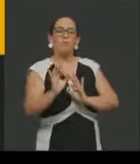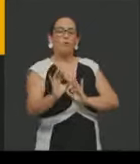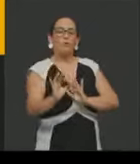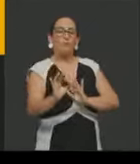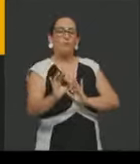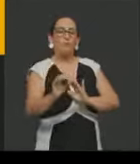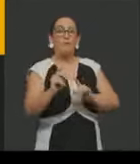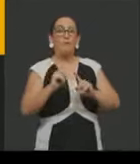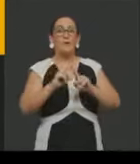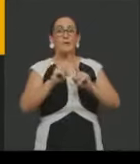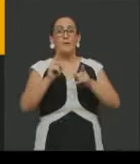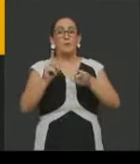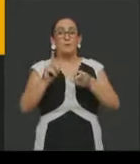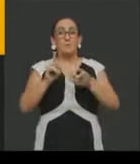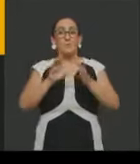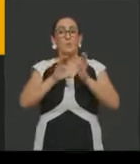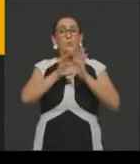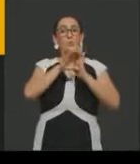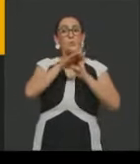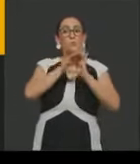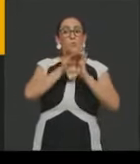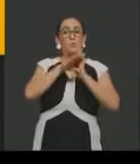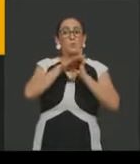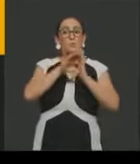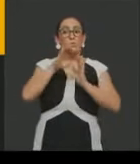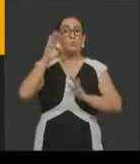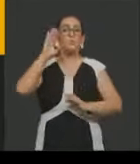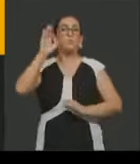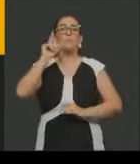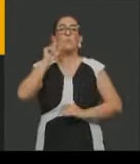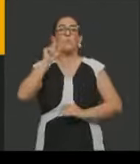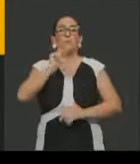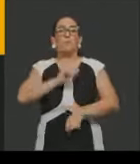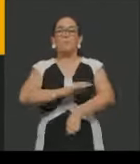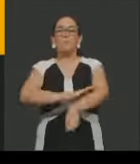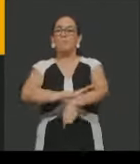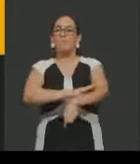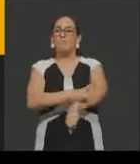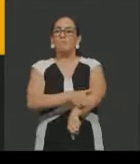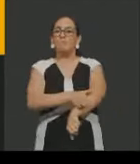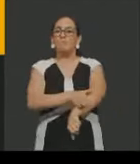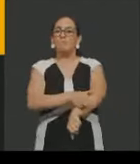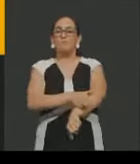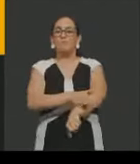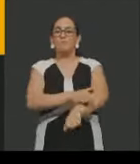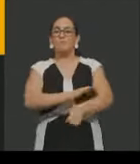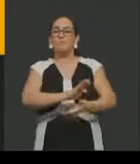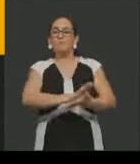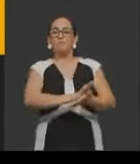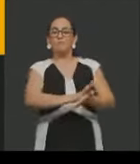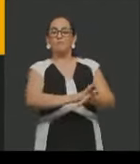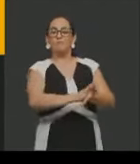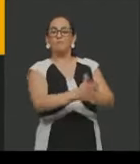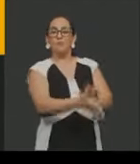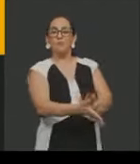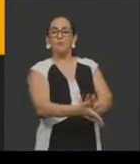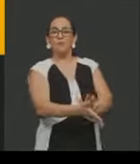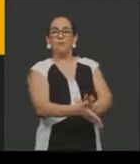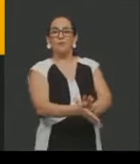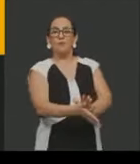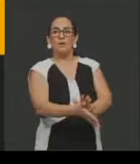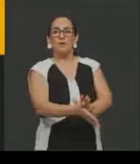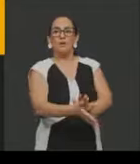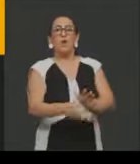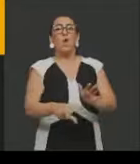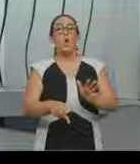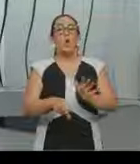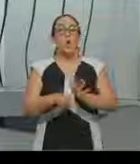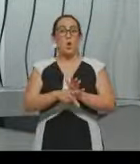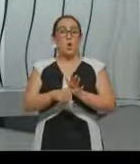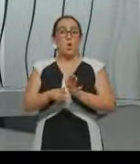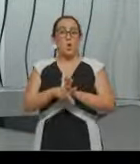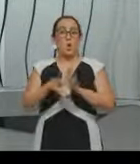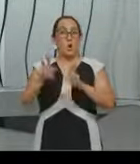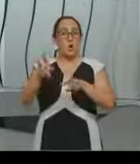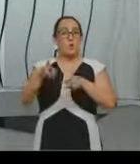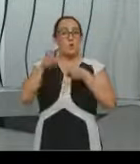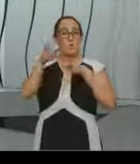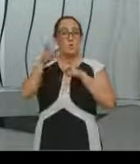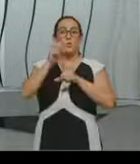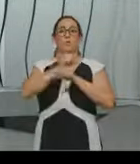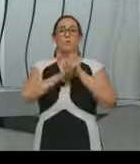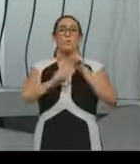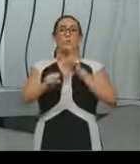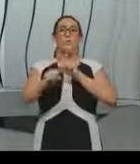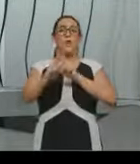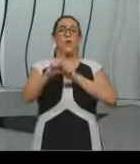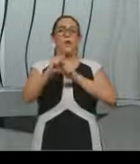nós podemos dizer que consiste no preconceito e na discriminação, tendo como base aí algumas percepções sociais que